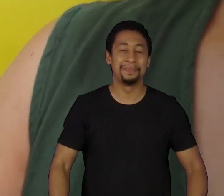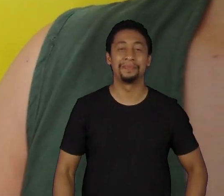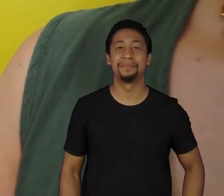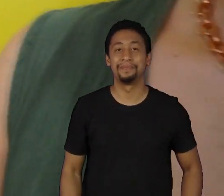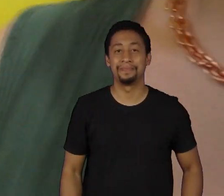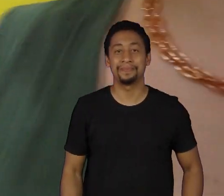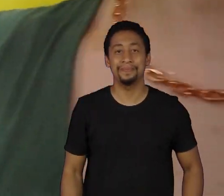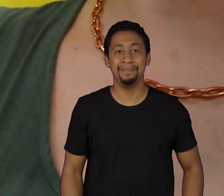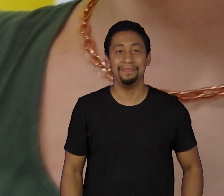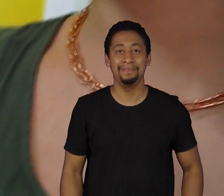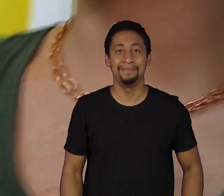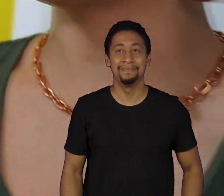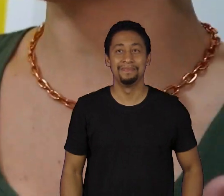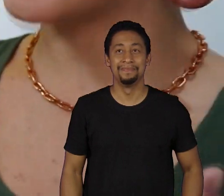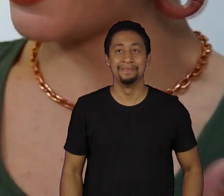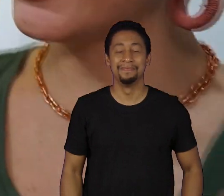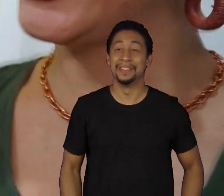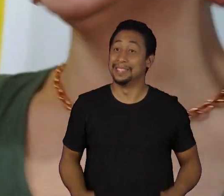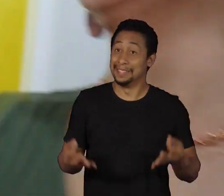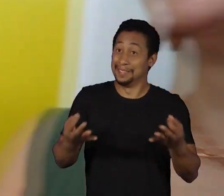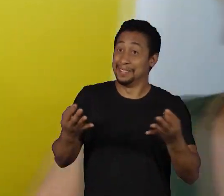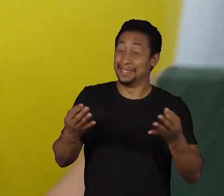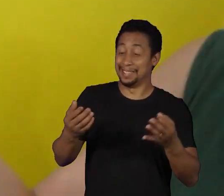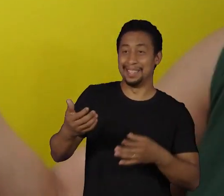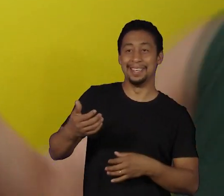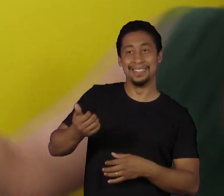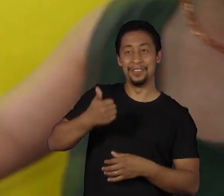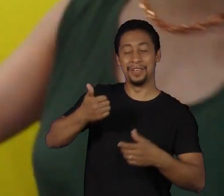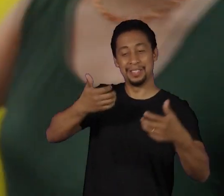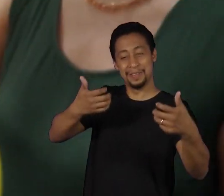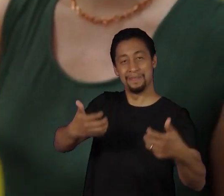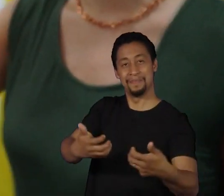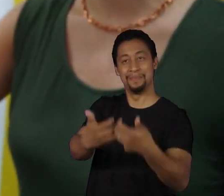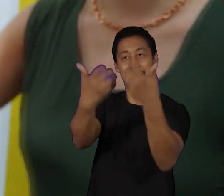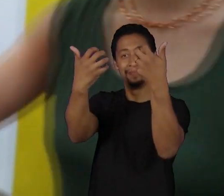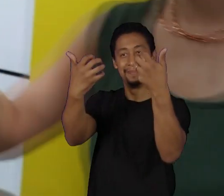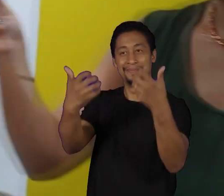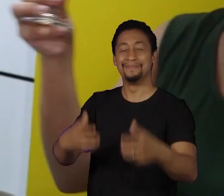bebo sim. Isso, uma excelente cerveja, saúde. Estou vivendo.